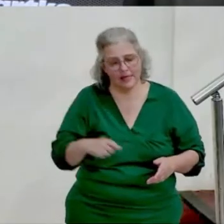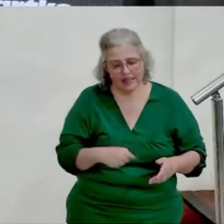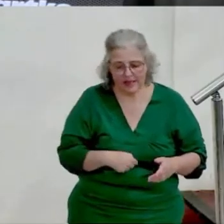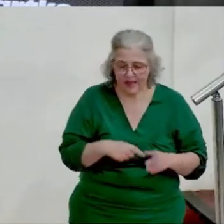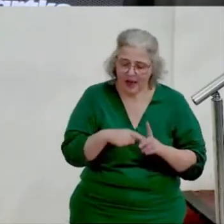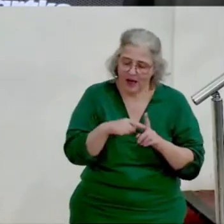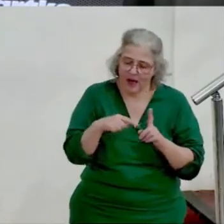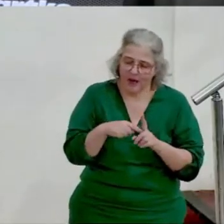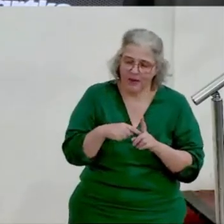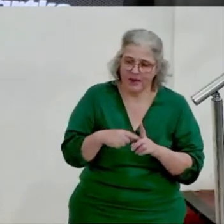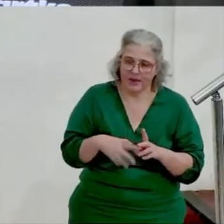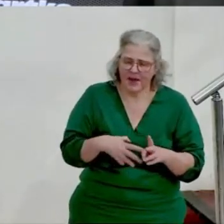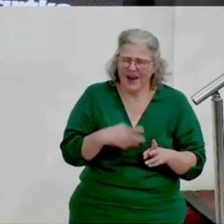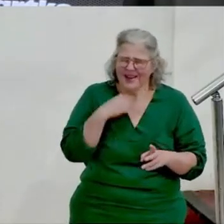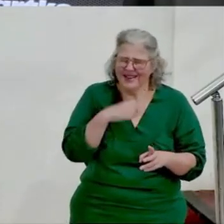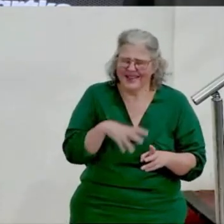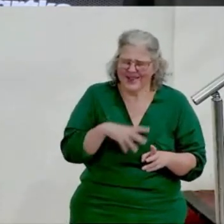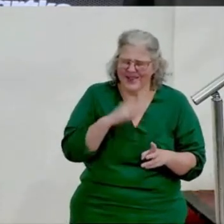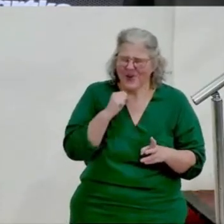2 minutos, e você...